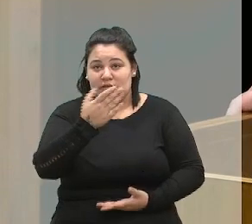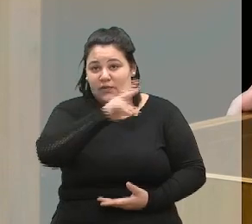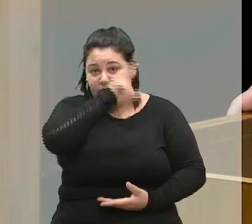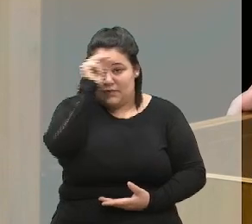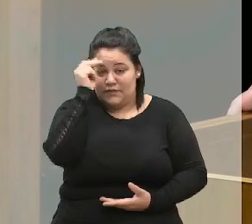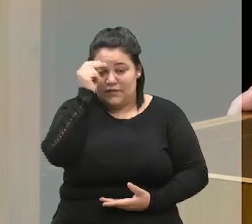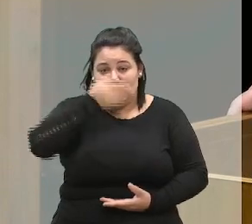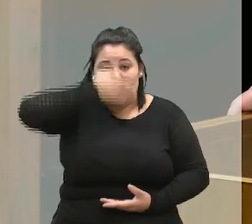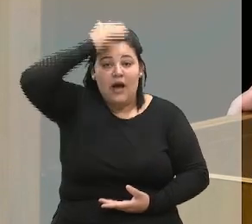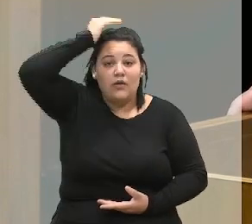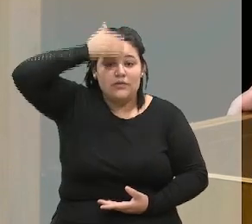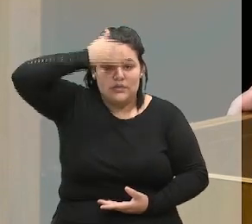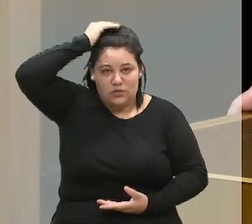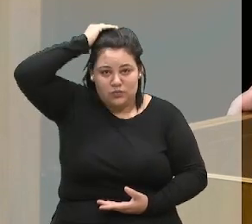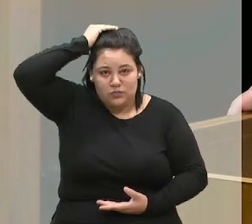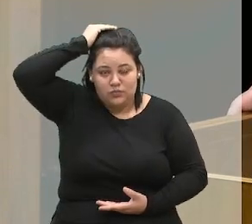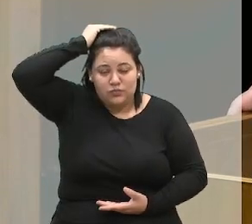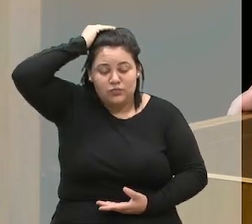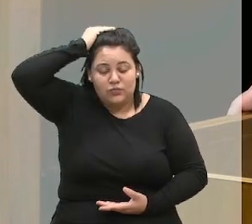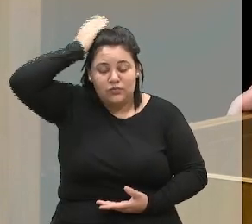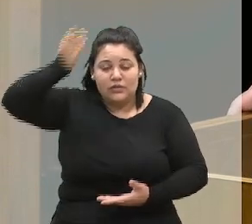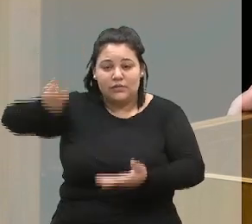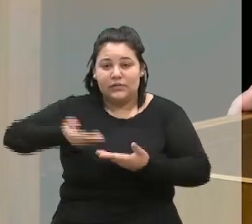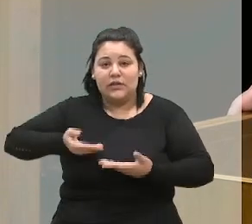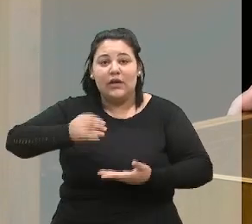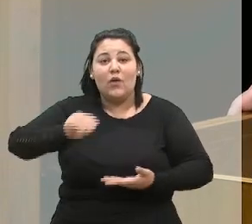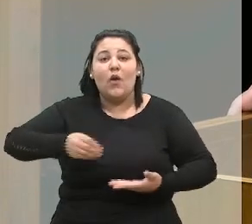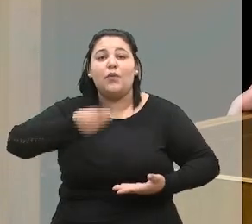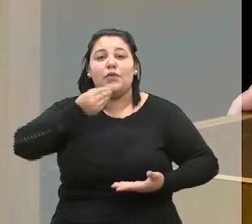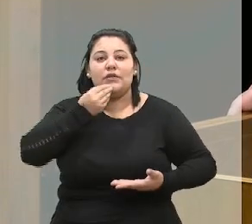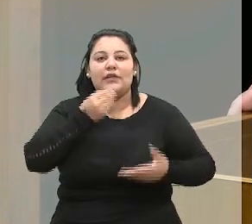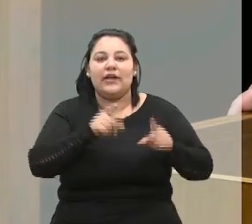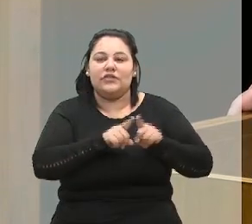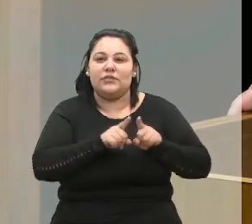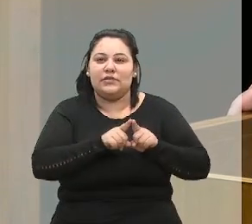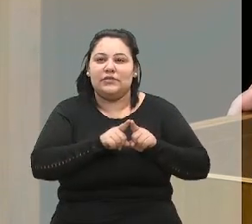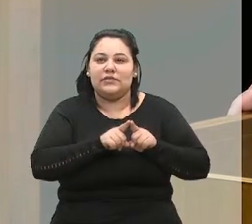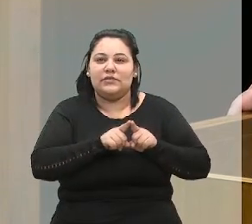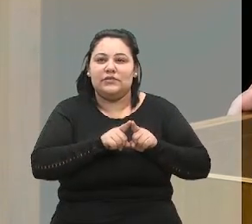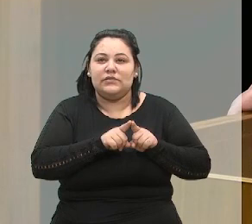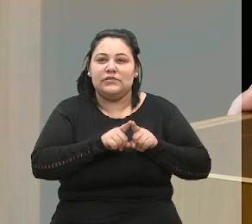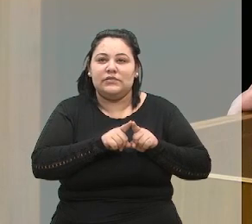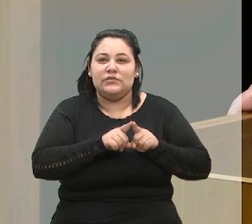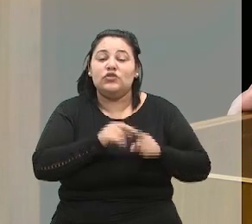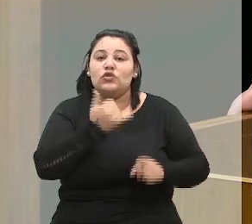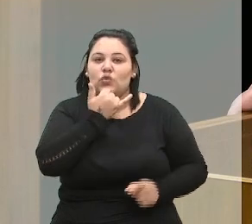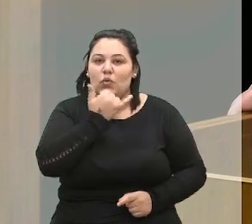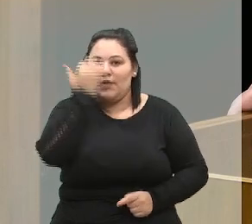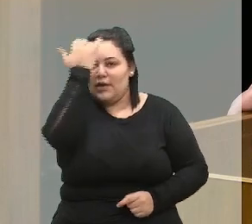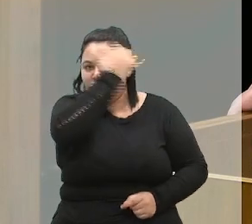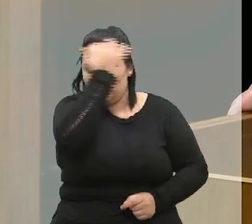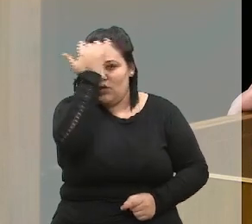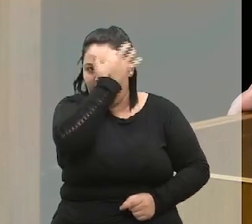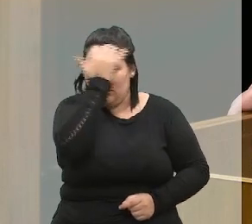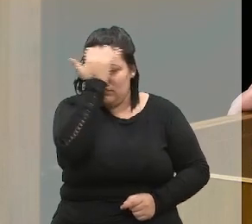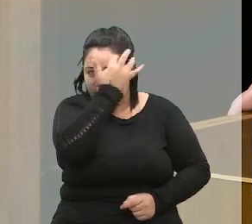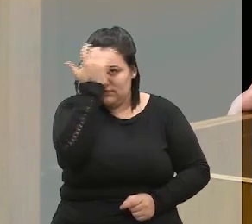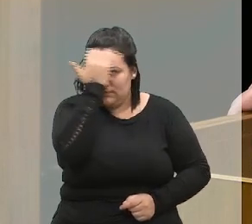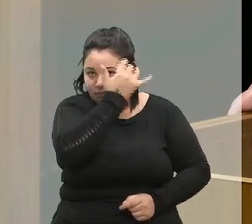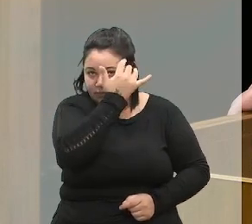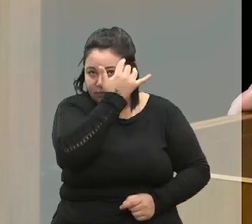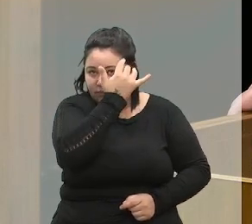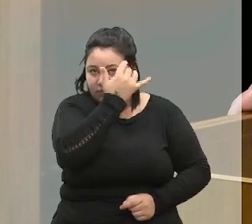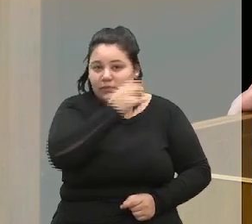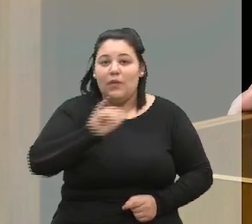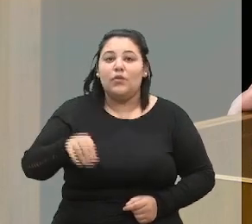Alceu Barbosa Velho pela oportunidade, aliás, o prefeito Adilode Domênico, pela oportunidade de,